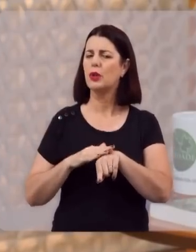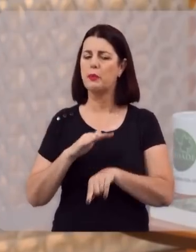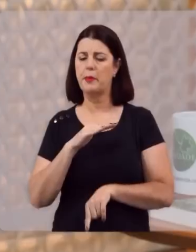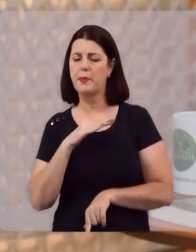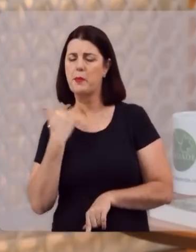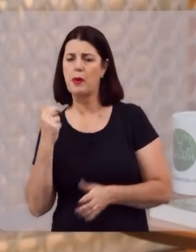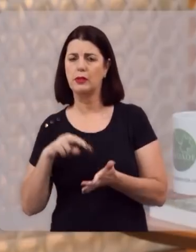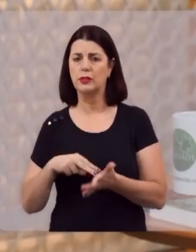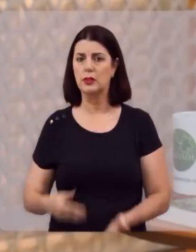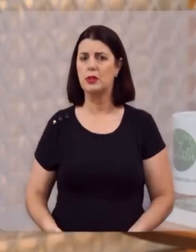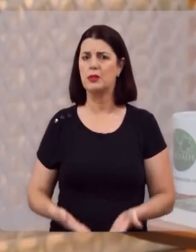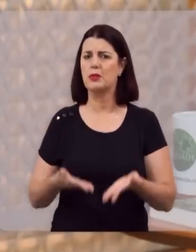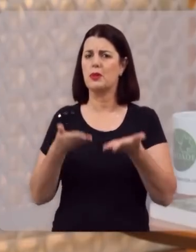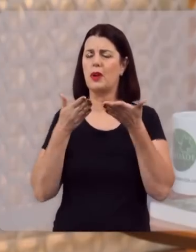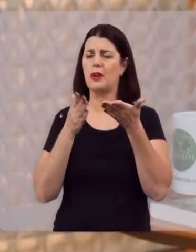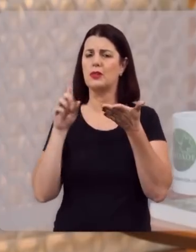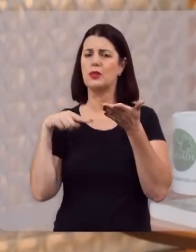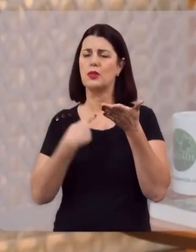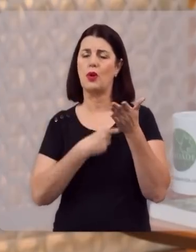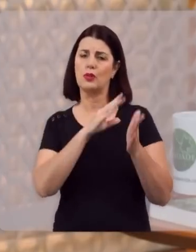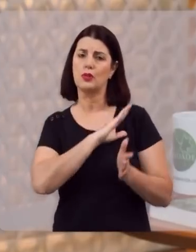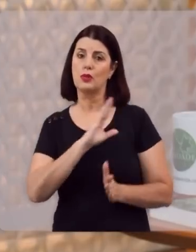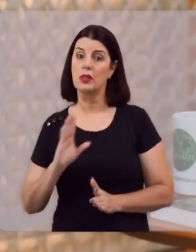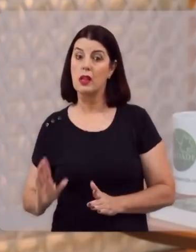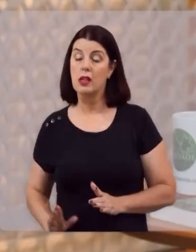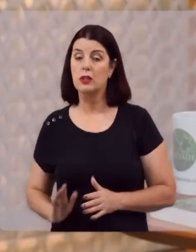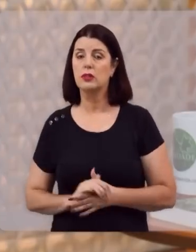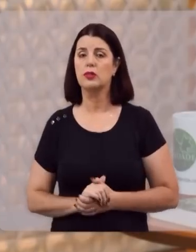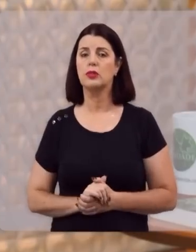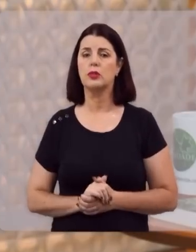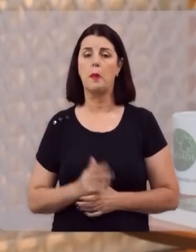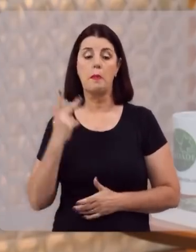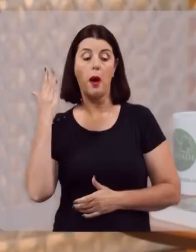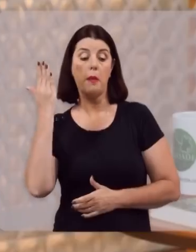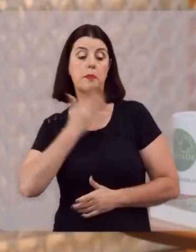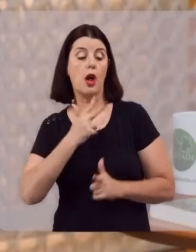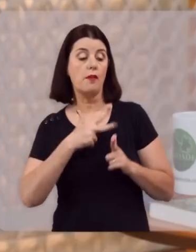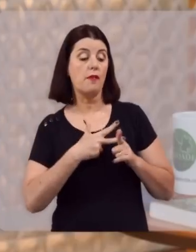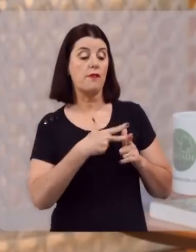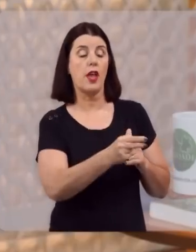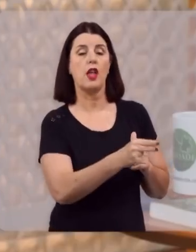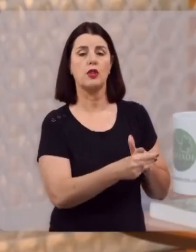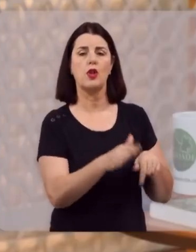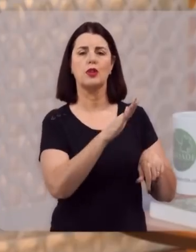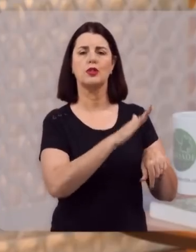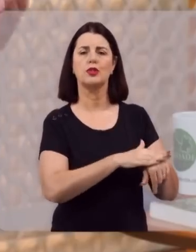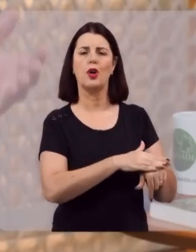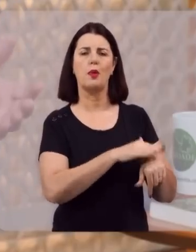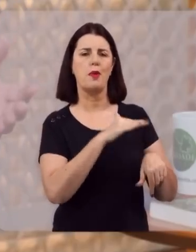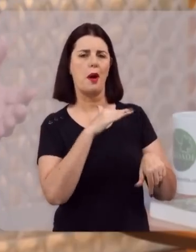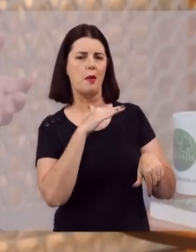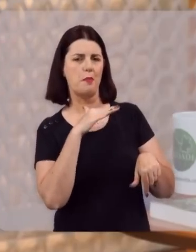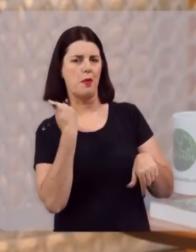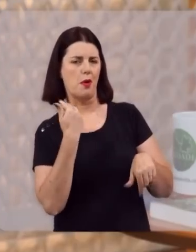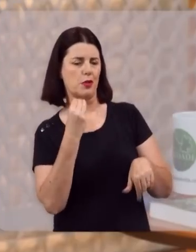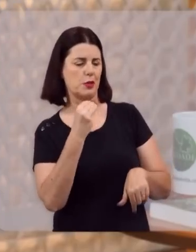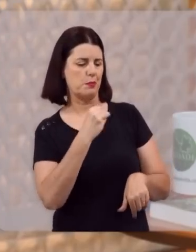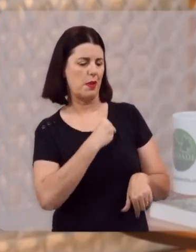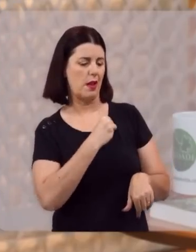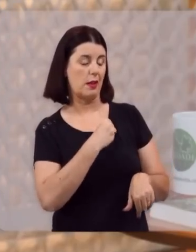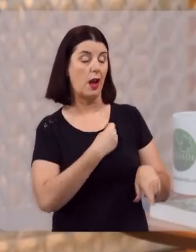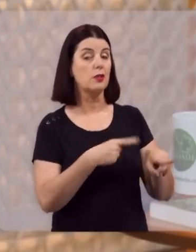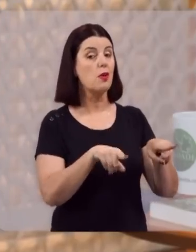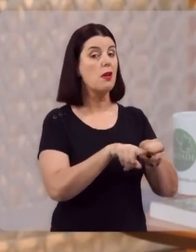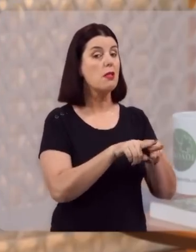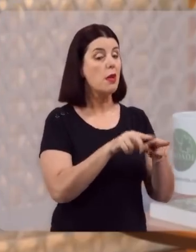da morte e da ressurreição do nosso Cristo, né, como a prova da vitória sobre a morte, o